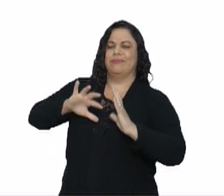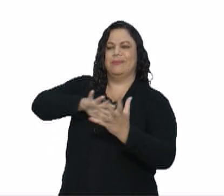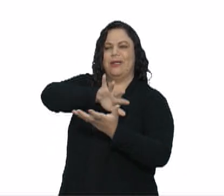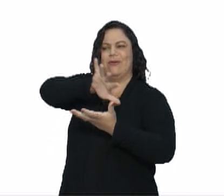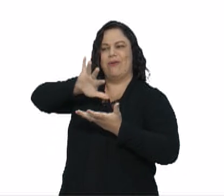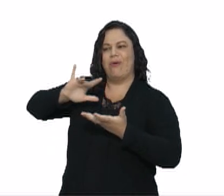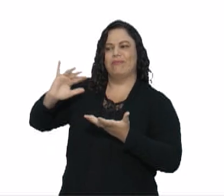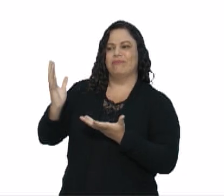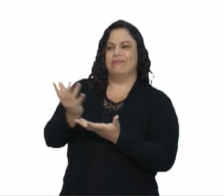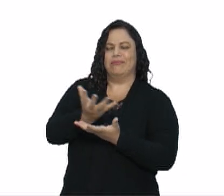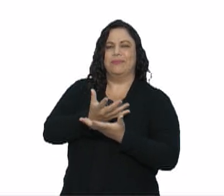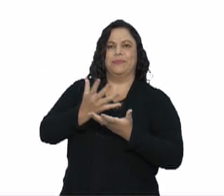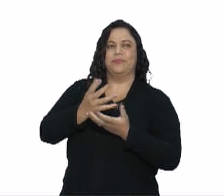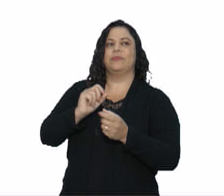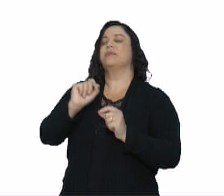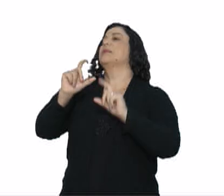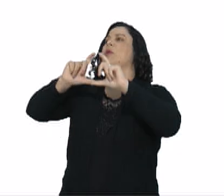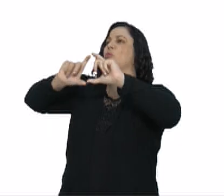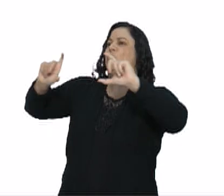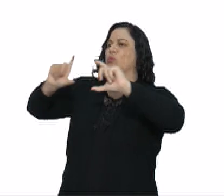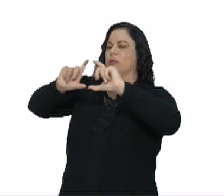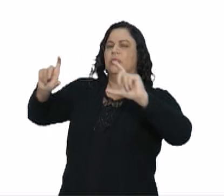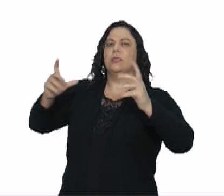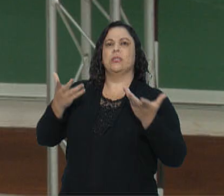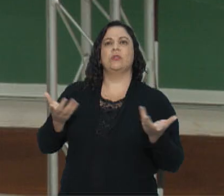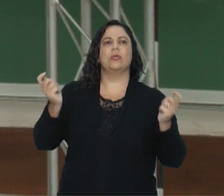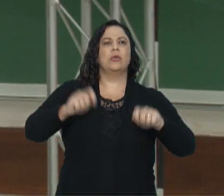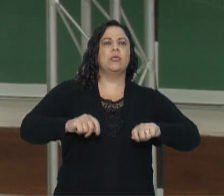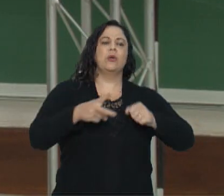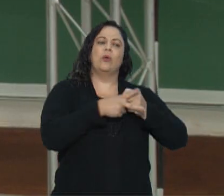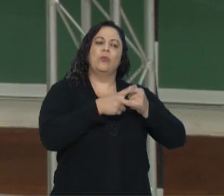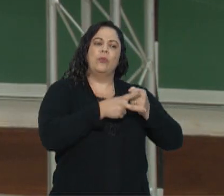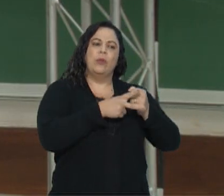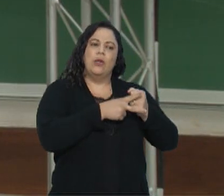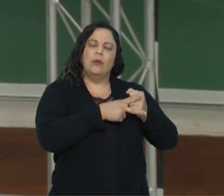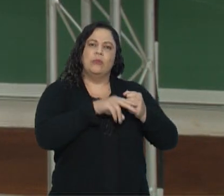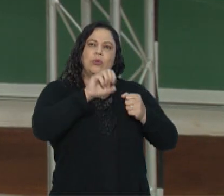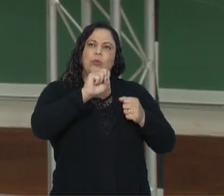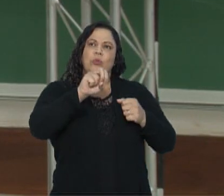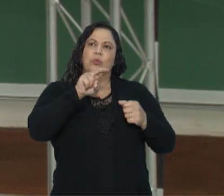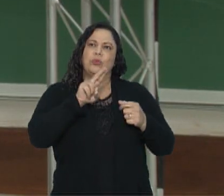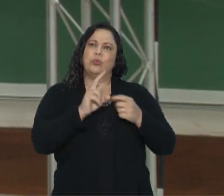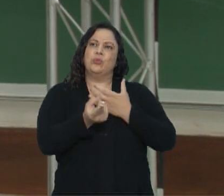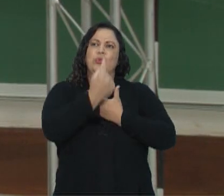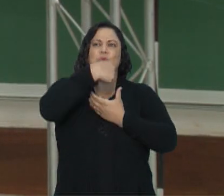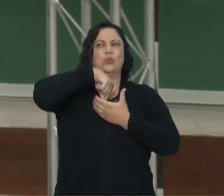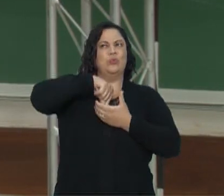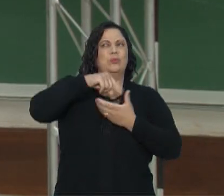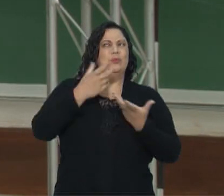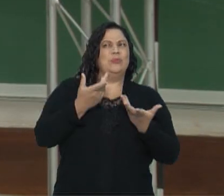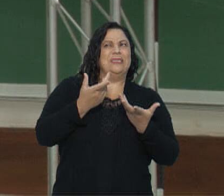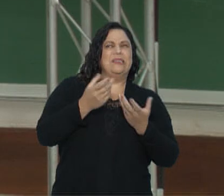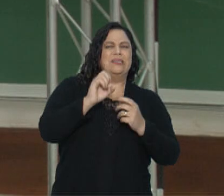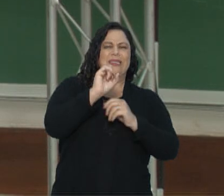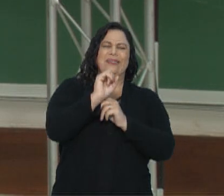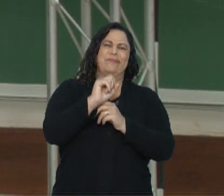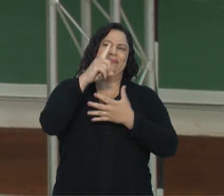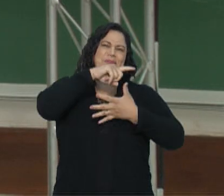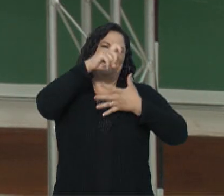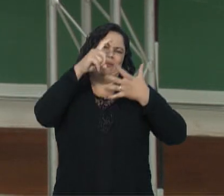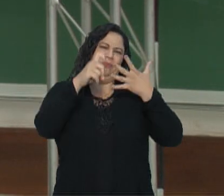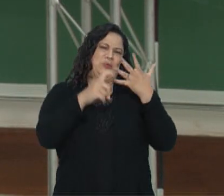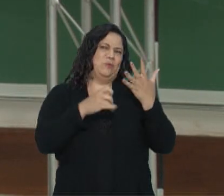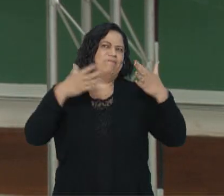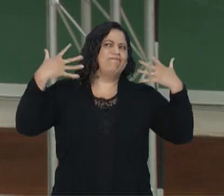no modo subjuntivo, aquele que é hipotético, né? Aquele que eu não tenho certeza que vai acontecer, que ele depende de alguma